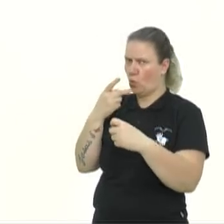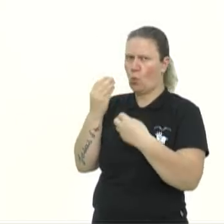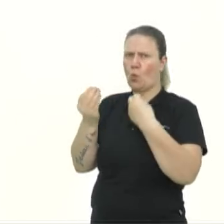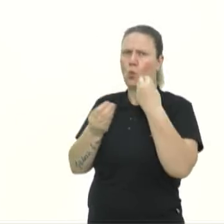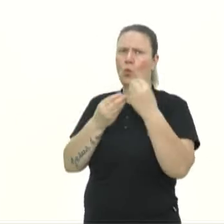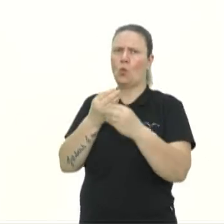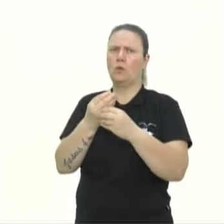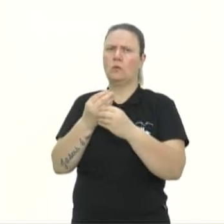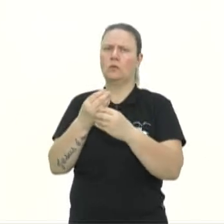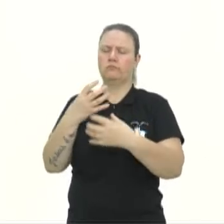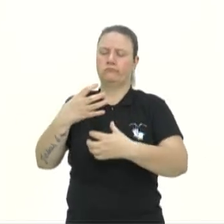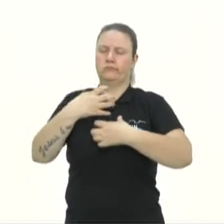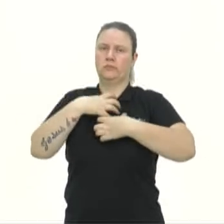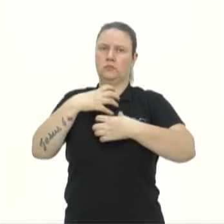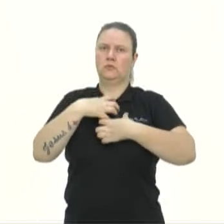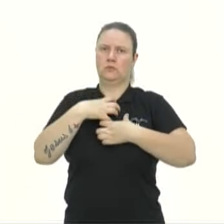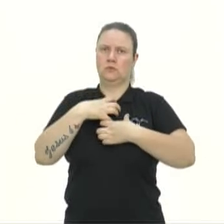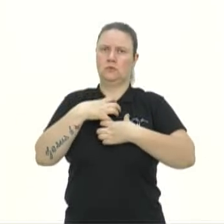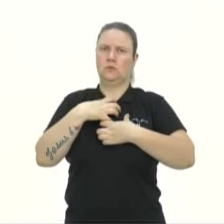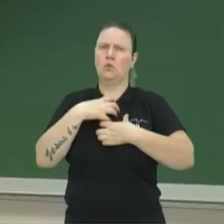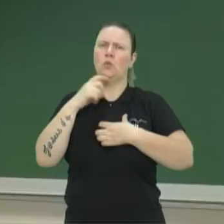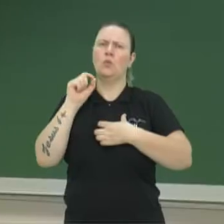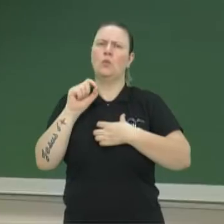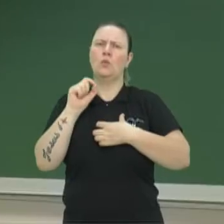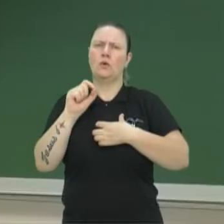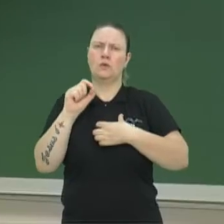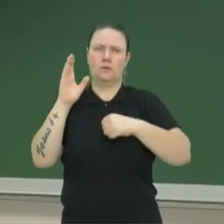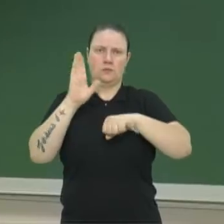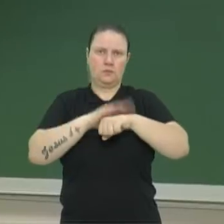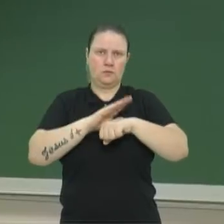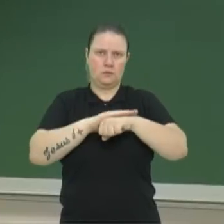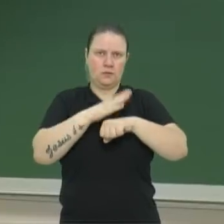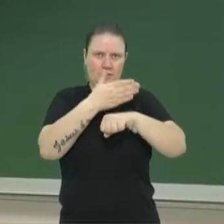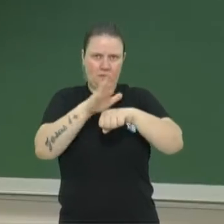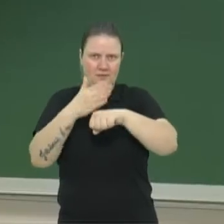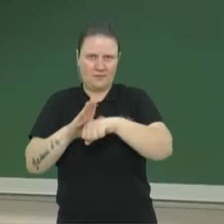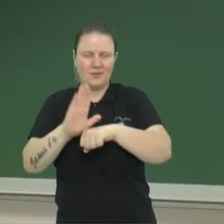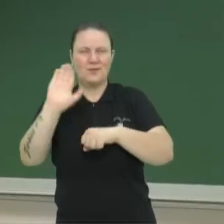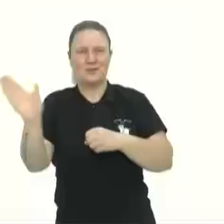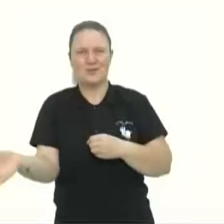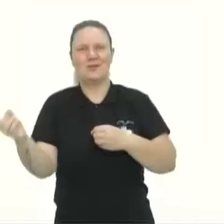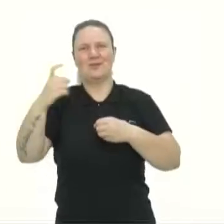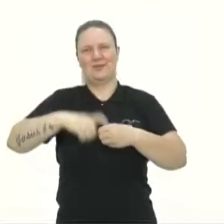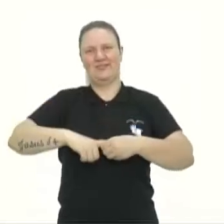possível efeito de sentido provocado por esse uso? Um tempinho para você e logo voltamos.